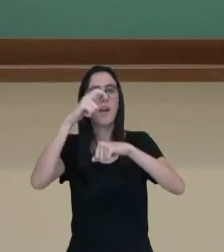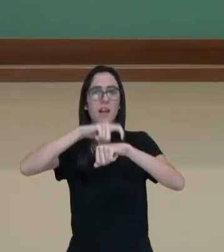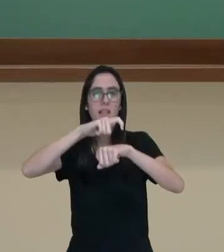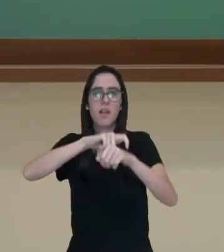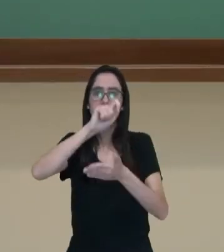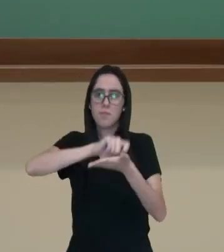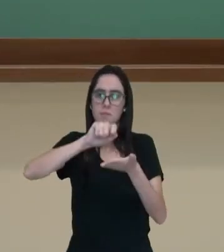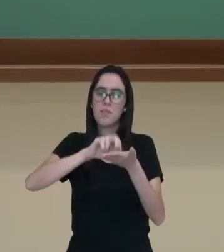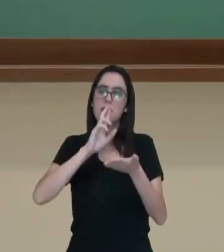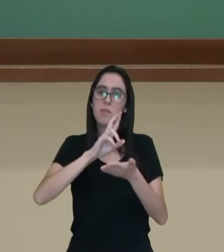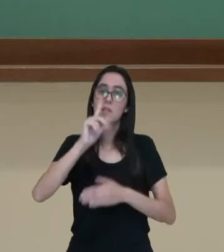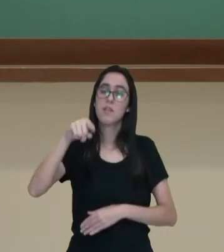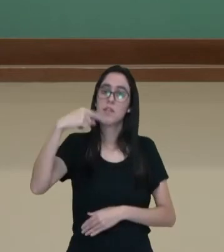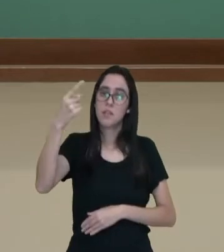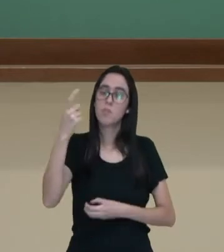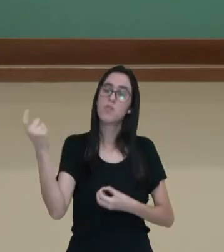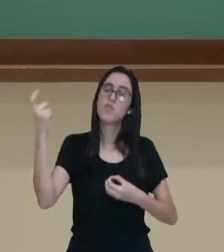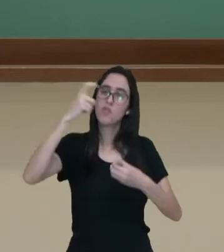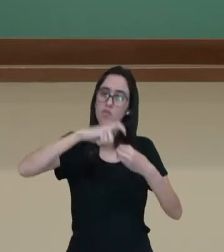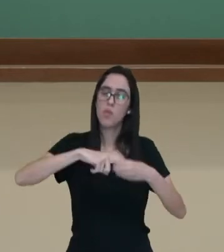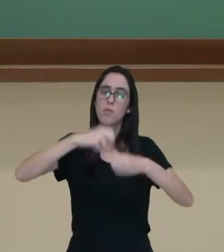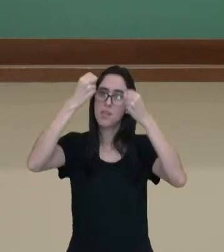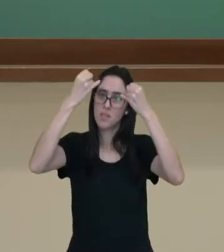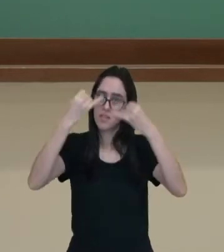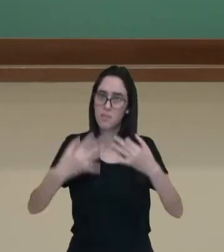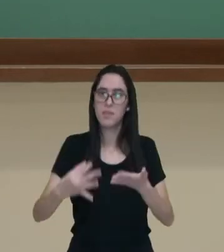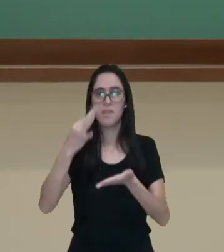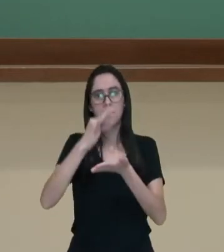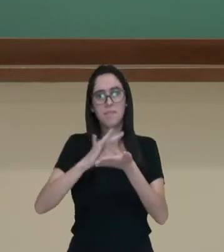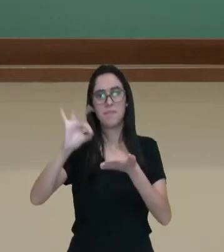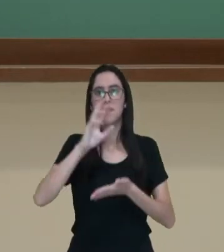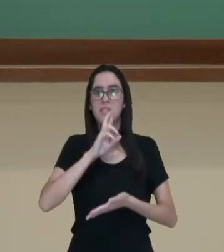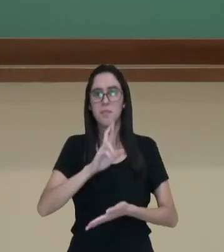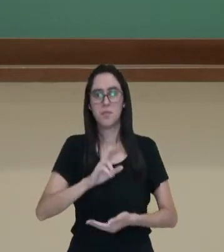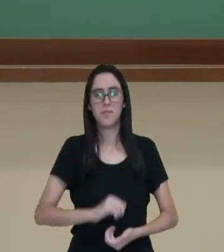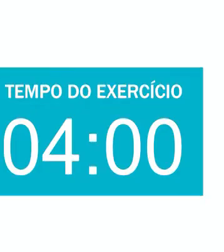responder e, na sequência, nós vamos retornar com a solução